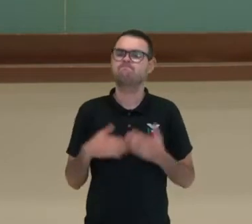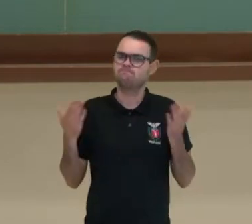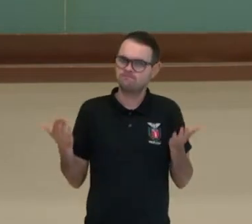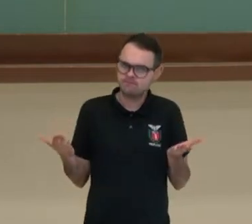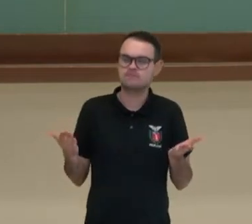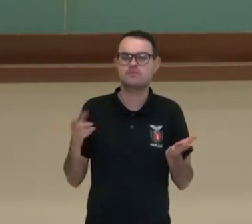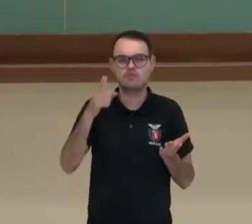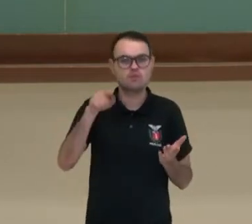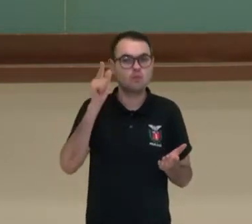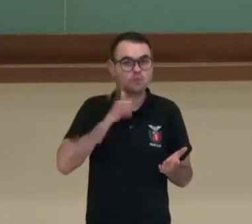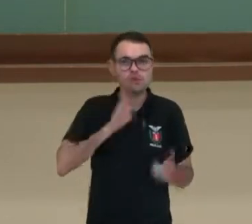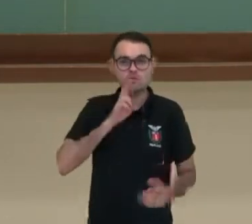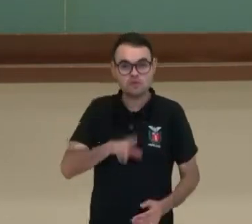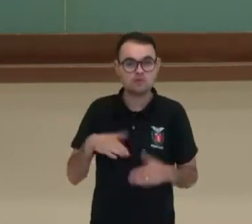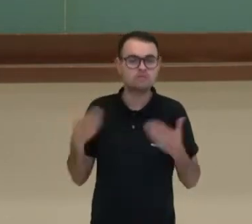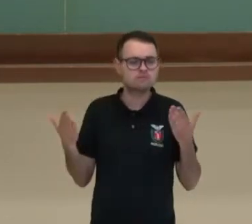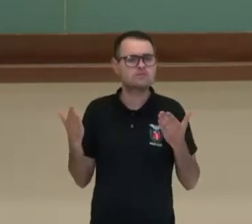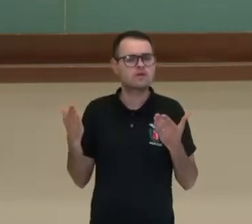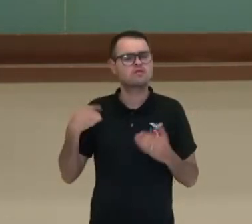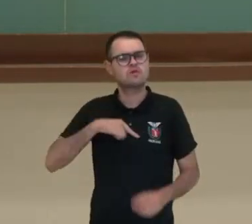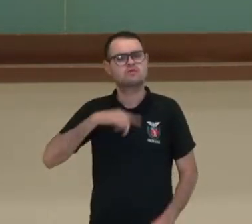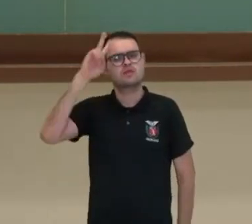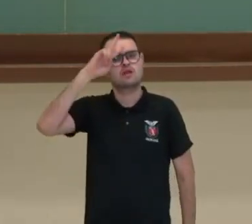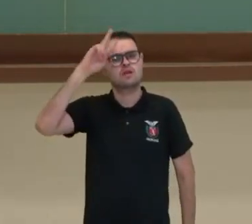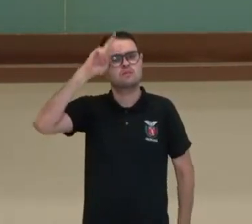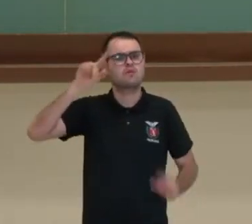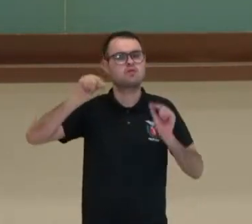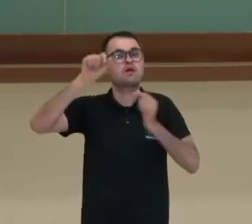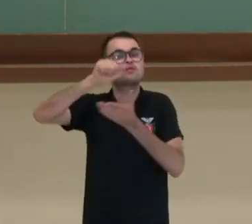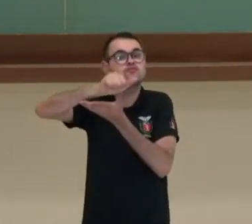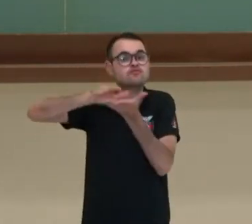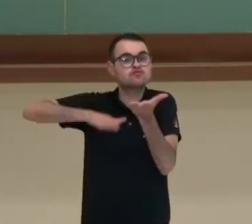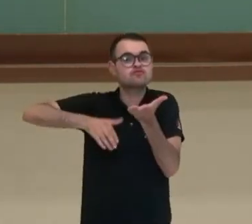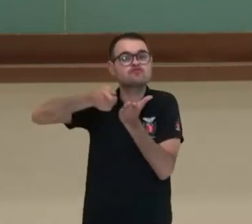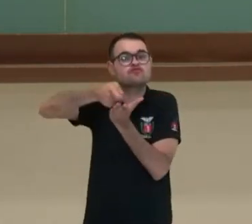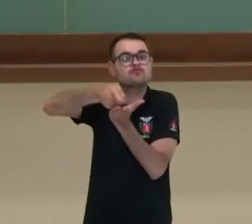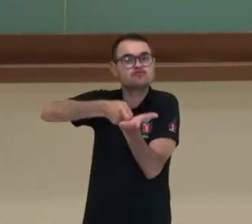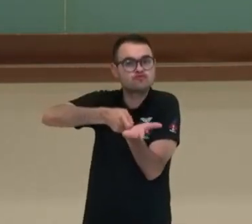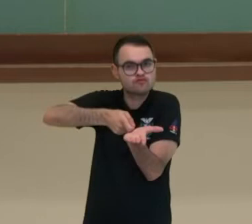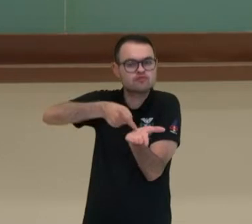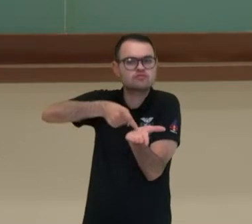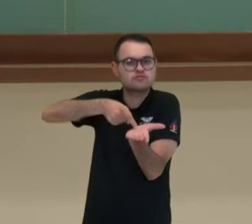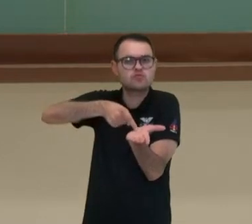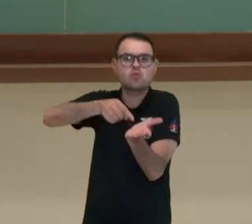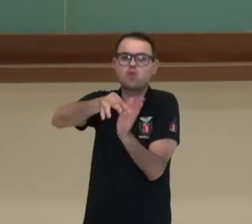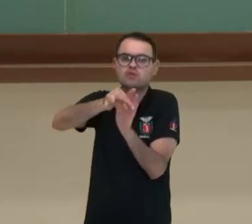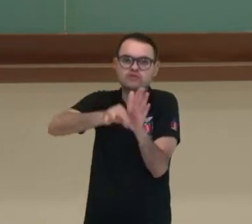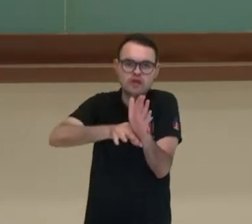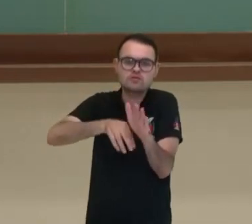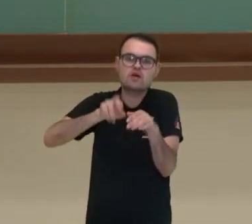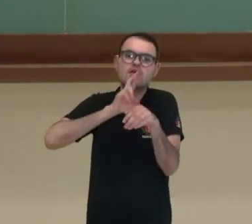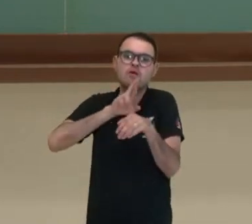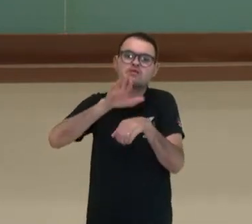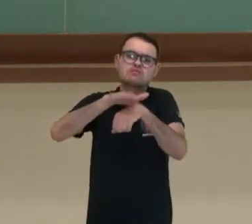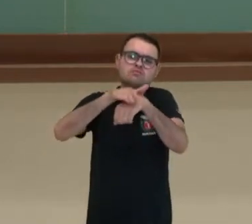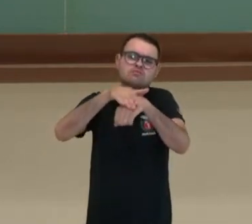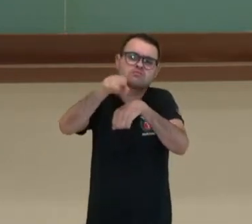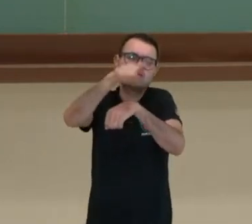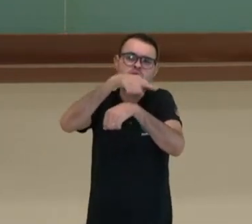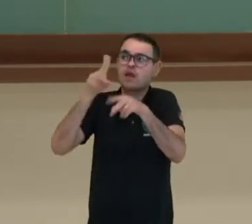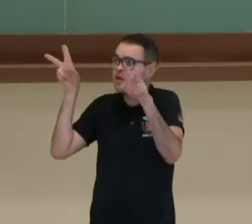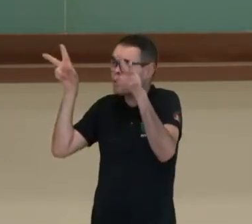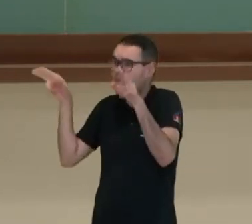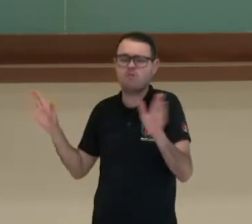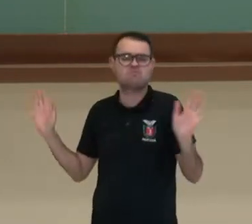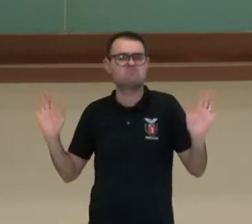Então, alunos, conseguiram responder? Vamos sempre lembrar que isso aqui é um exercício discursivo. Então, o texto de resposta não precisa estar exatamente